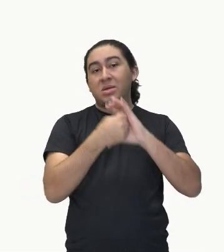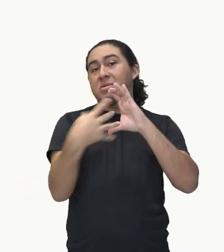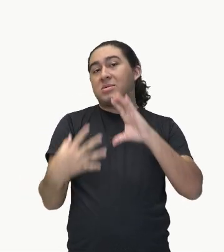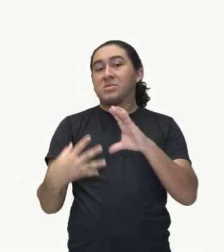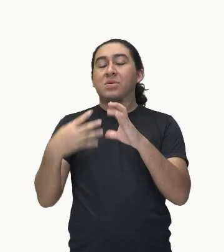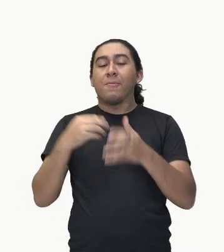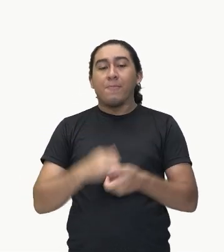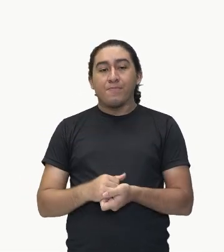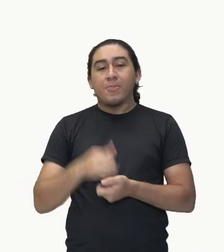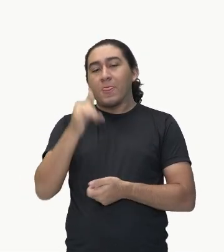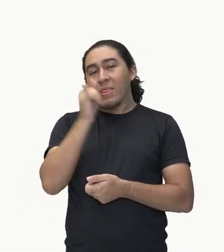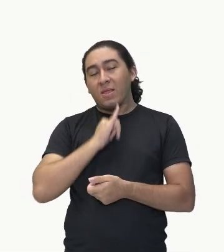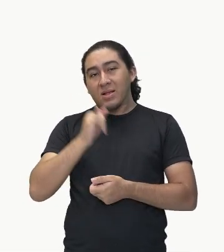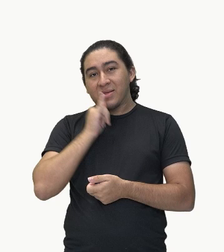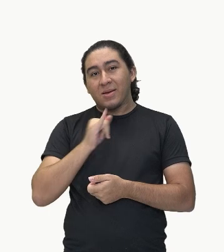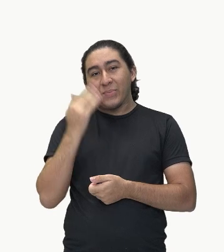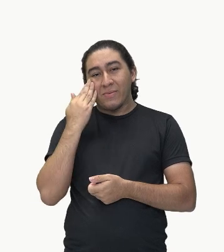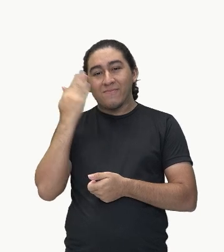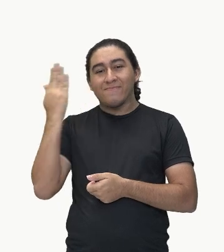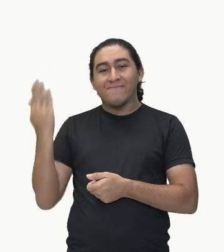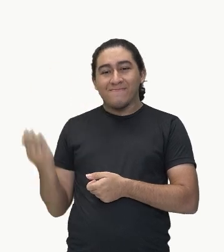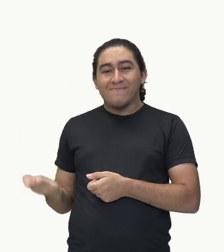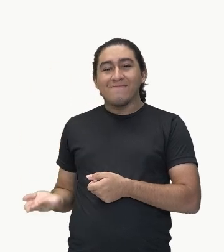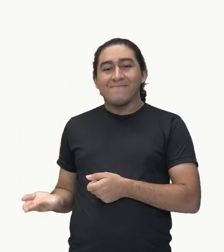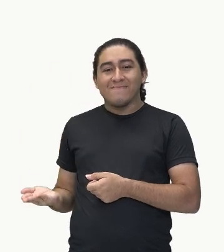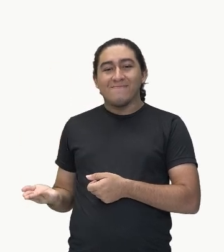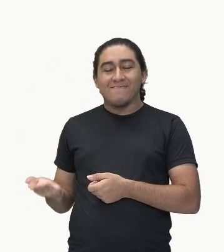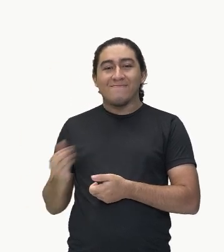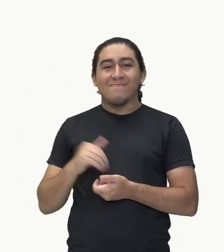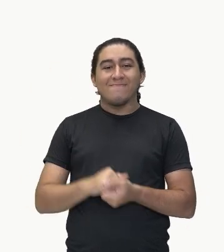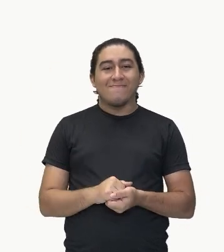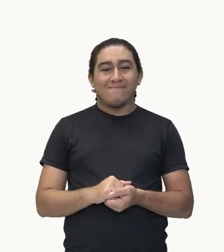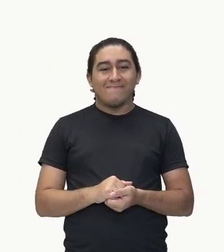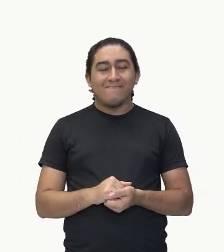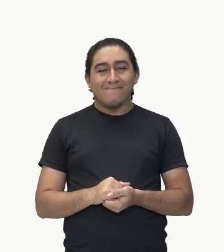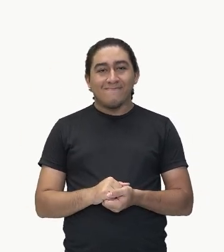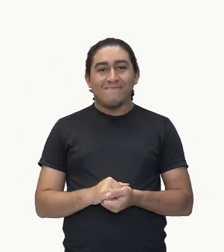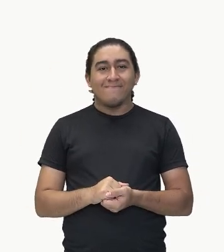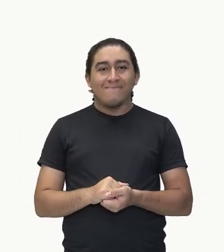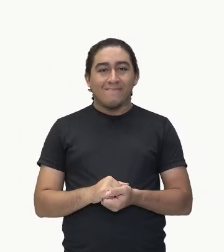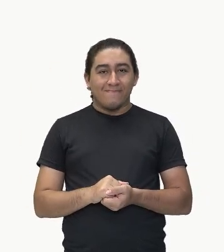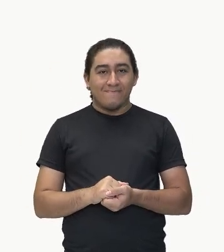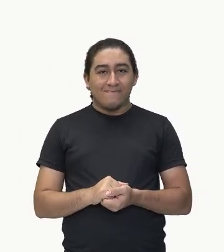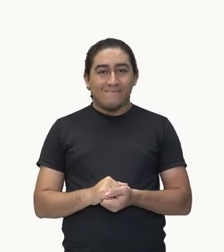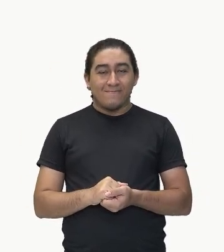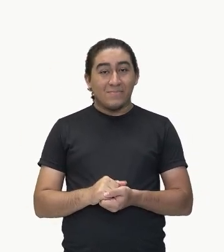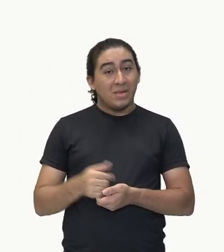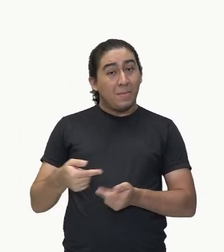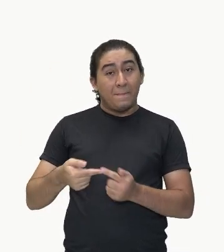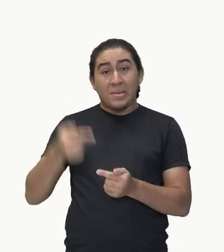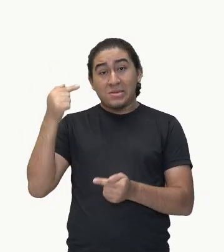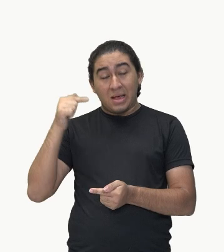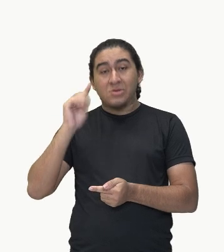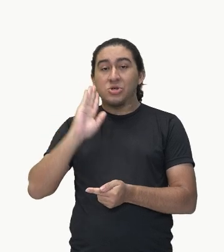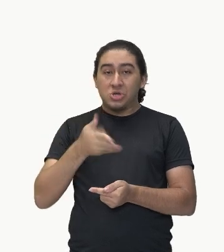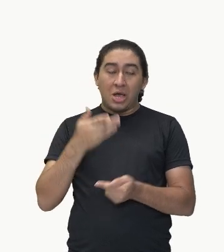exemplo justamente o poema Mar Português, que já foi apresentado em outras aulas aqui